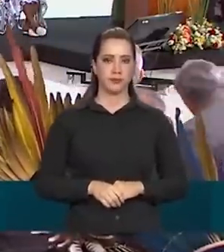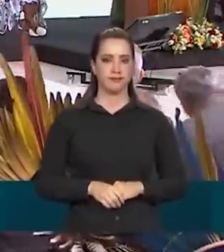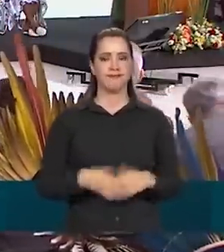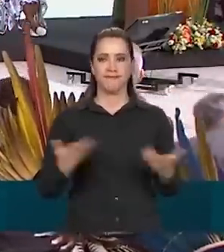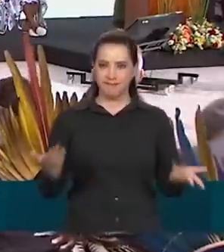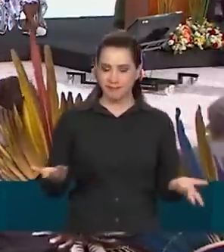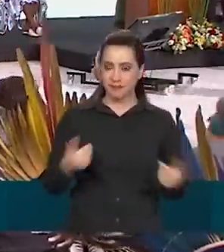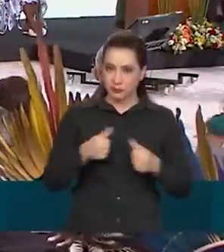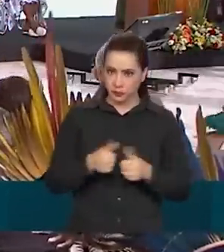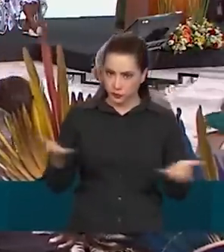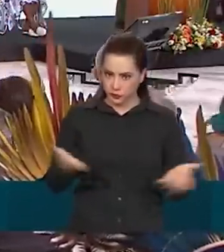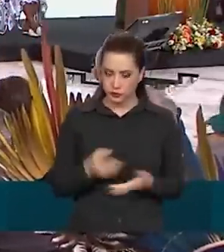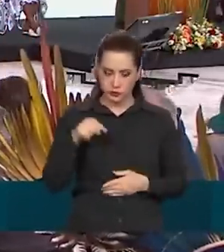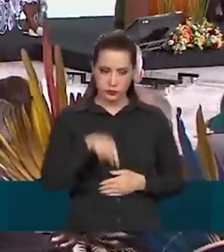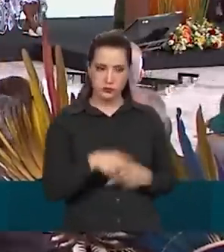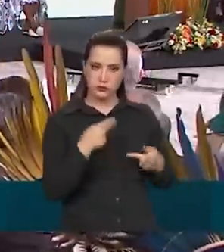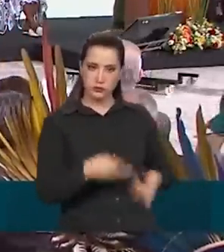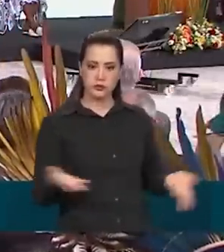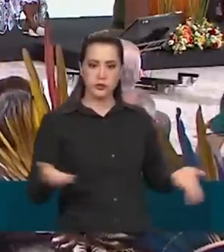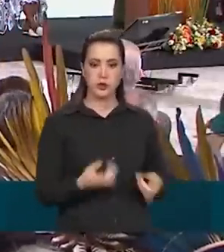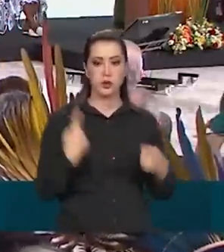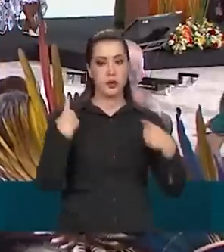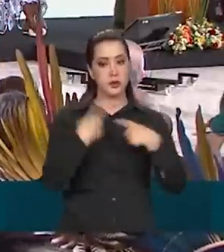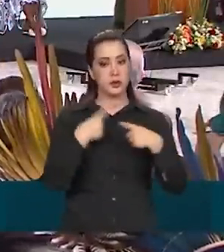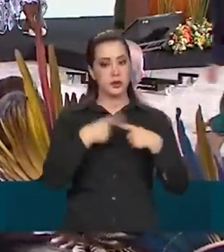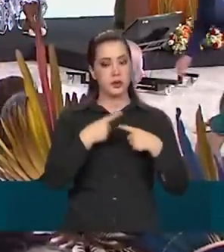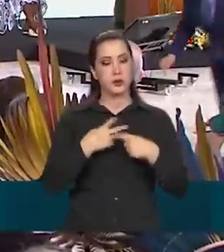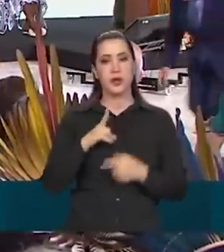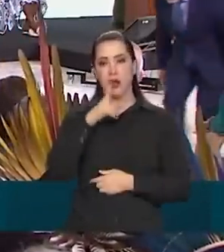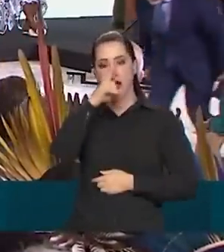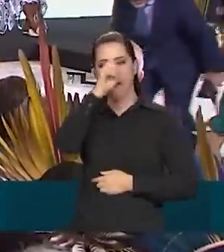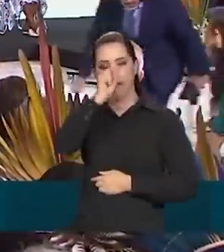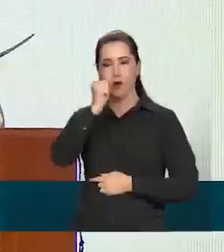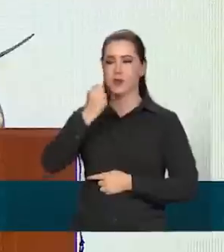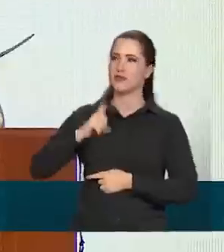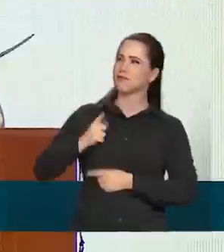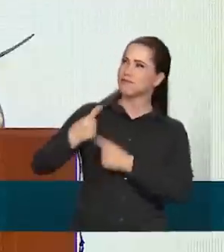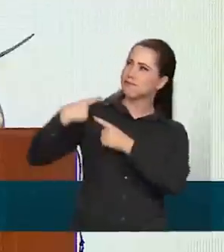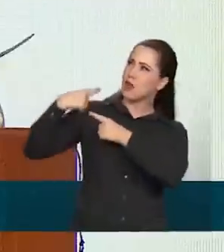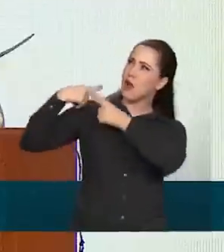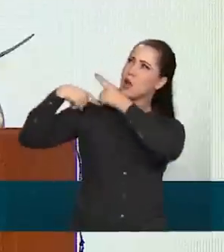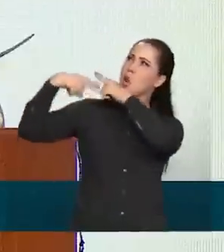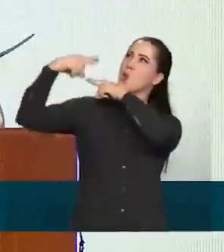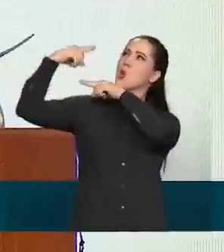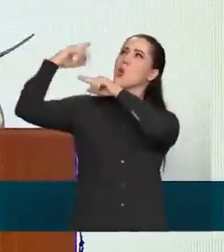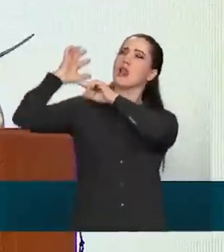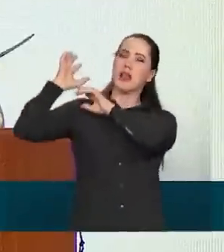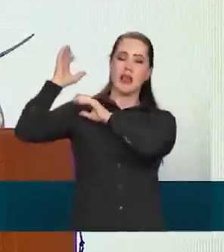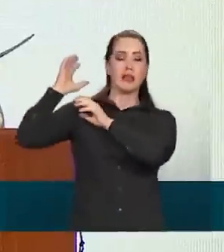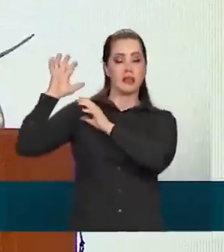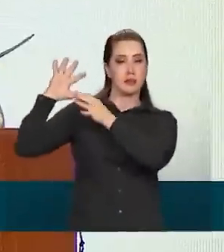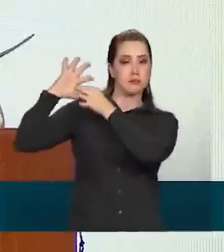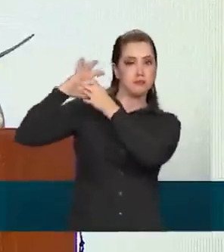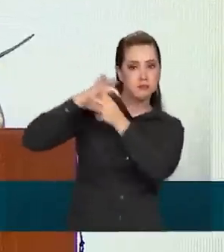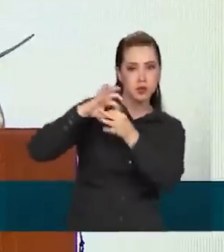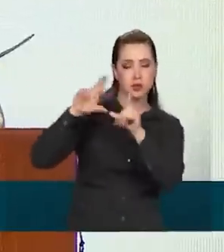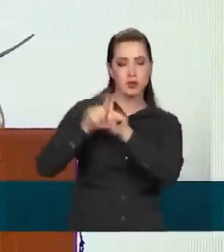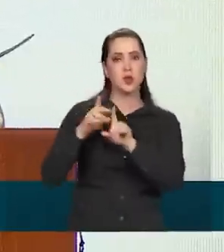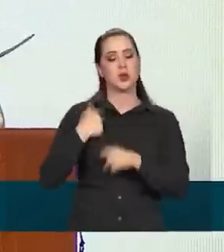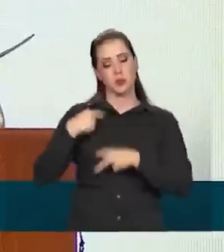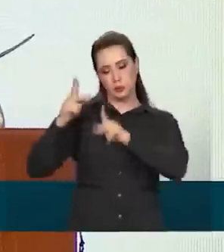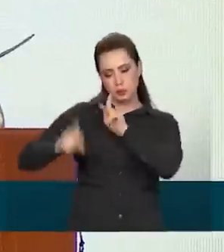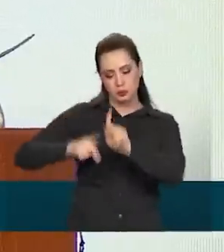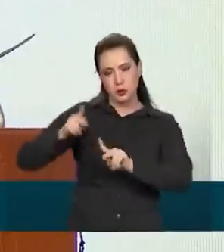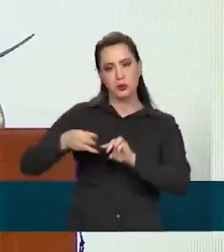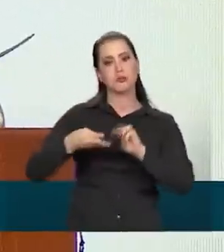Se estou aqui hoje, é graças a essa força ancestral e espiritual de meu povo